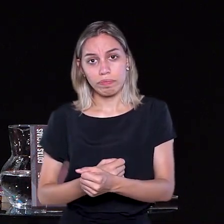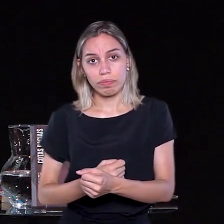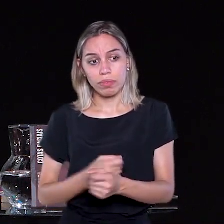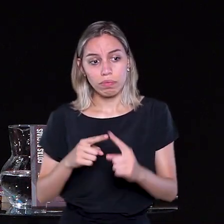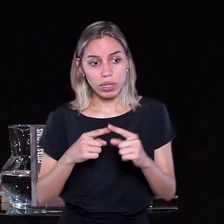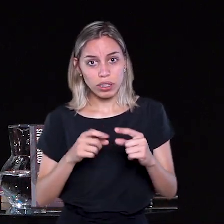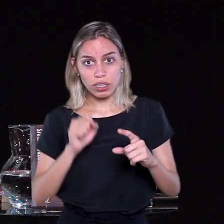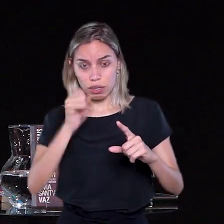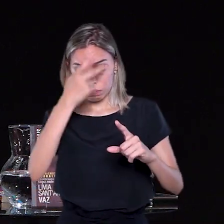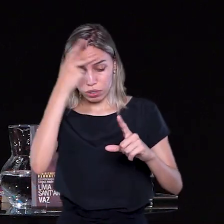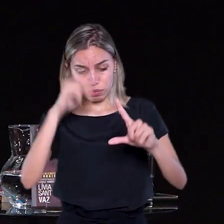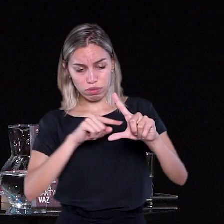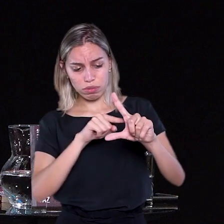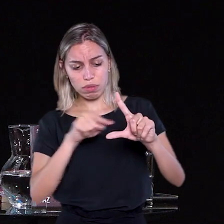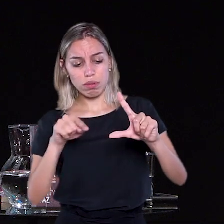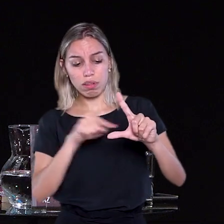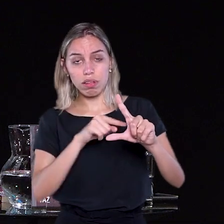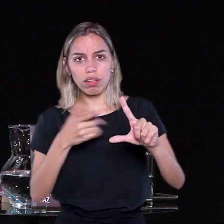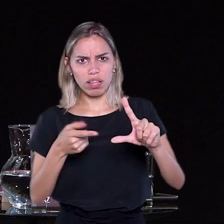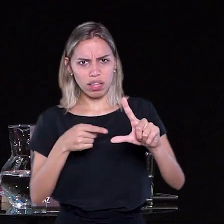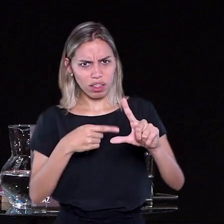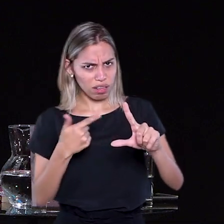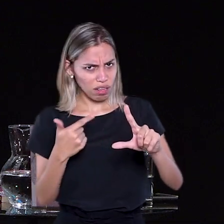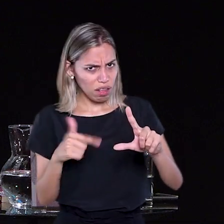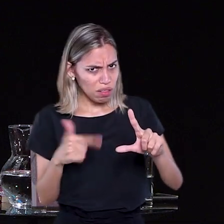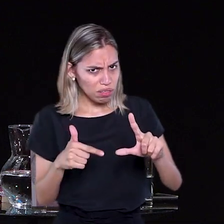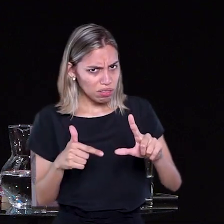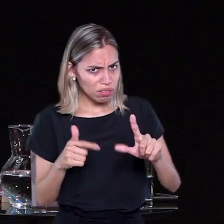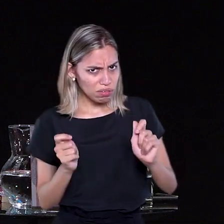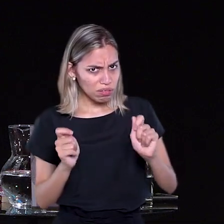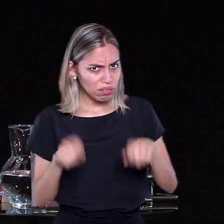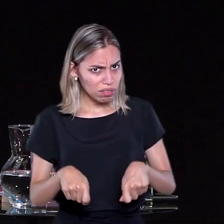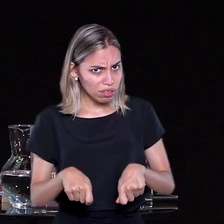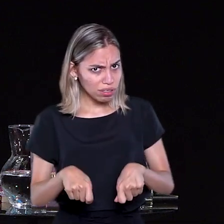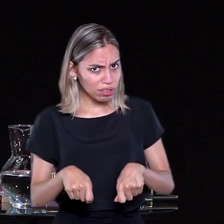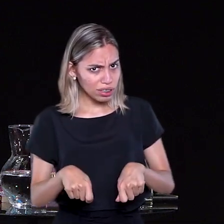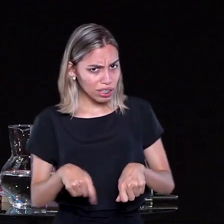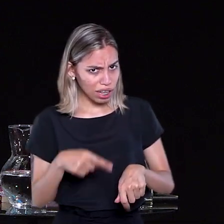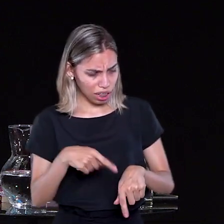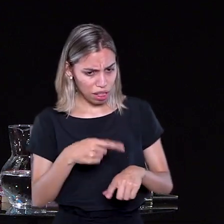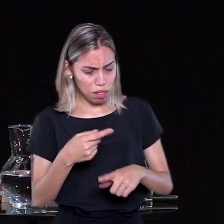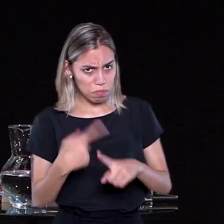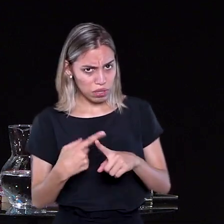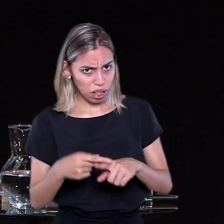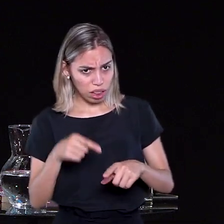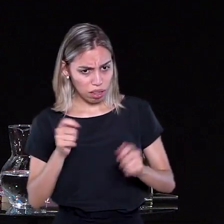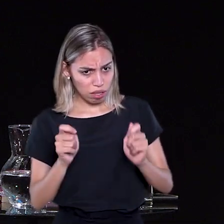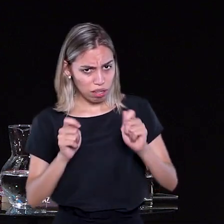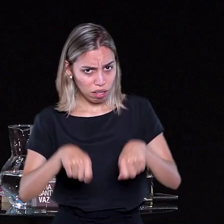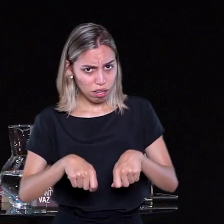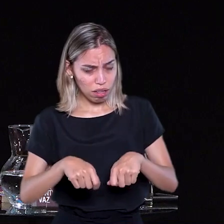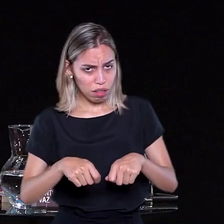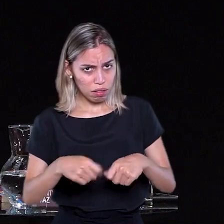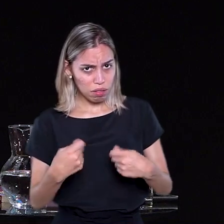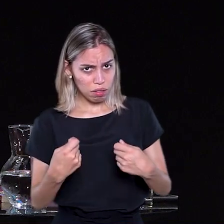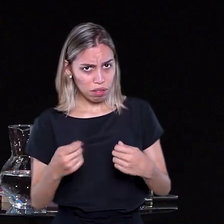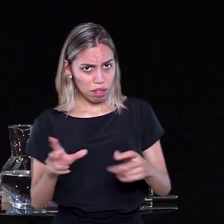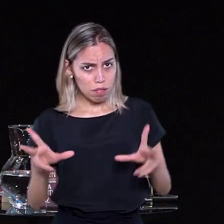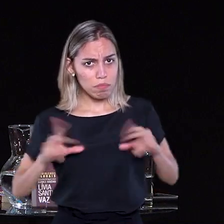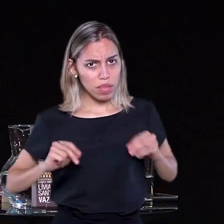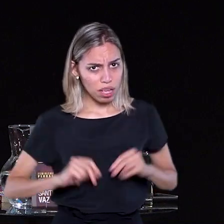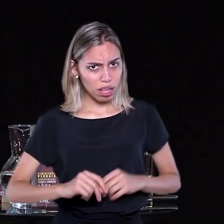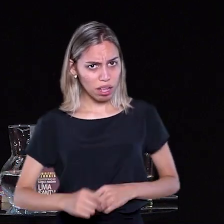às pessoas que estão na base da pirâmide? O merecimento do fracasso? E será que é à toa que as pessoas que estão na base dessa